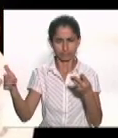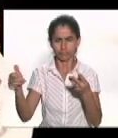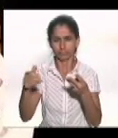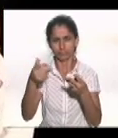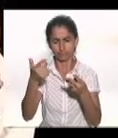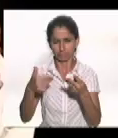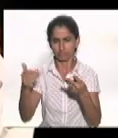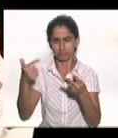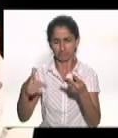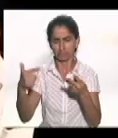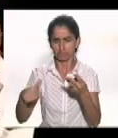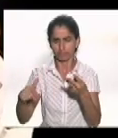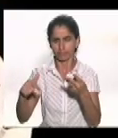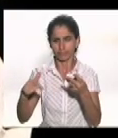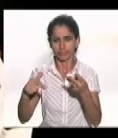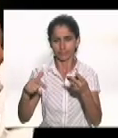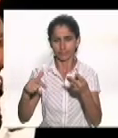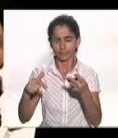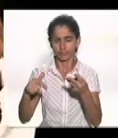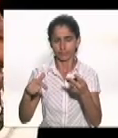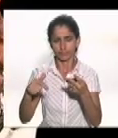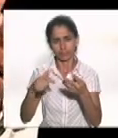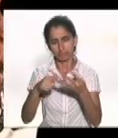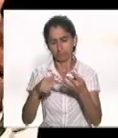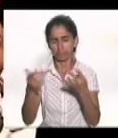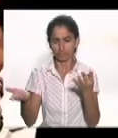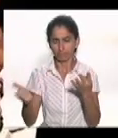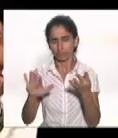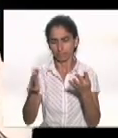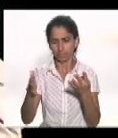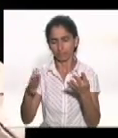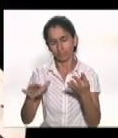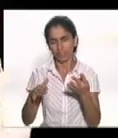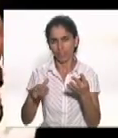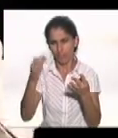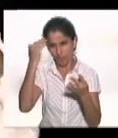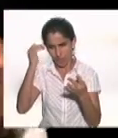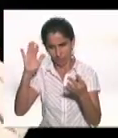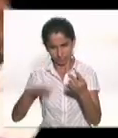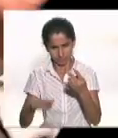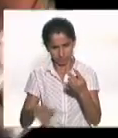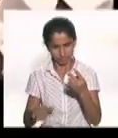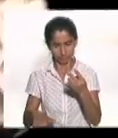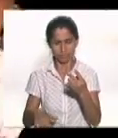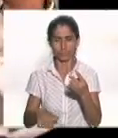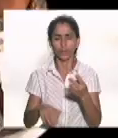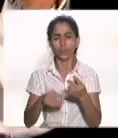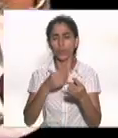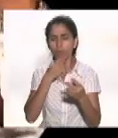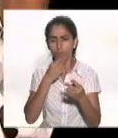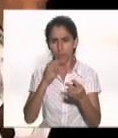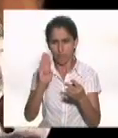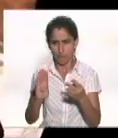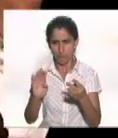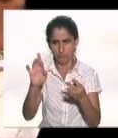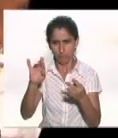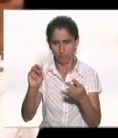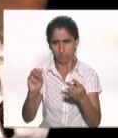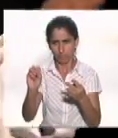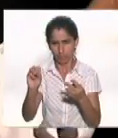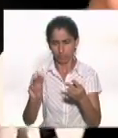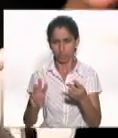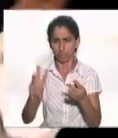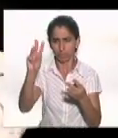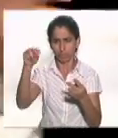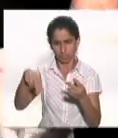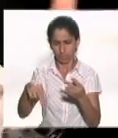Não sei o que, acho que uns outros 2 cantores, mais menos conhecidos, e James Brown, bem,